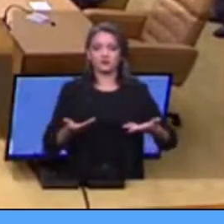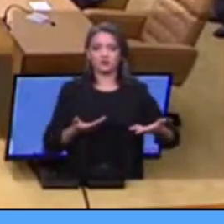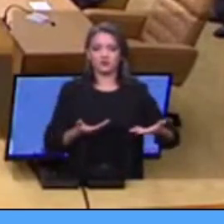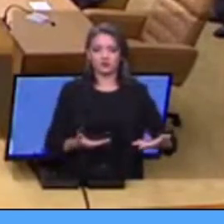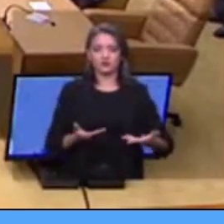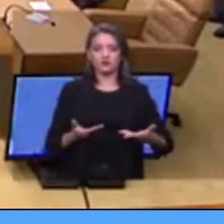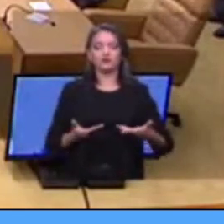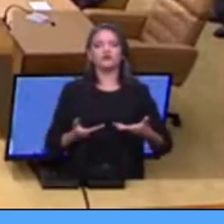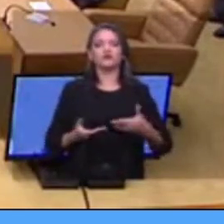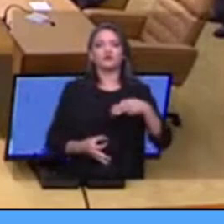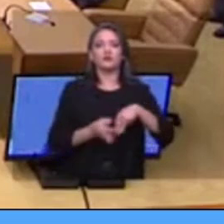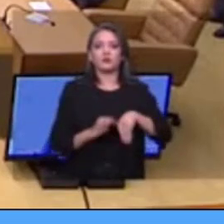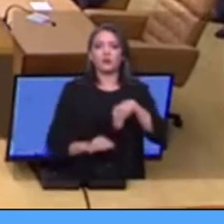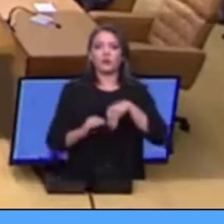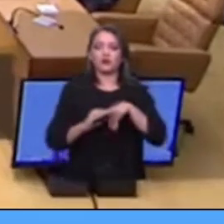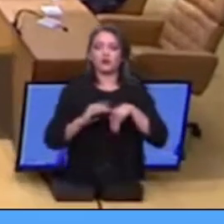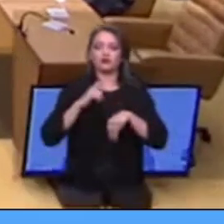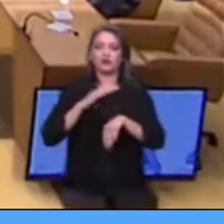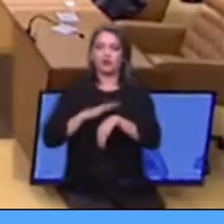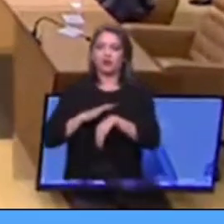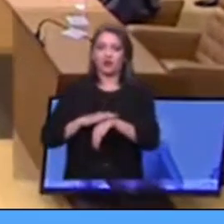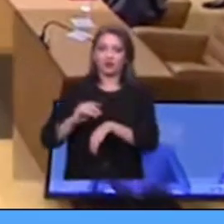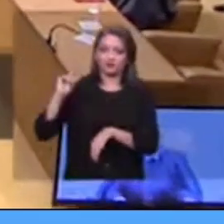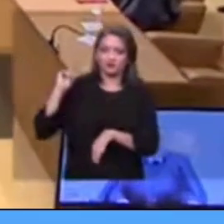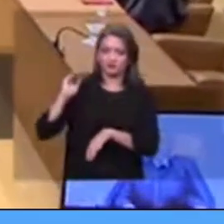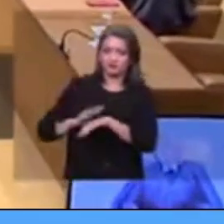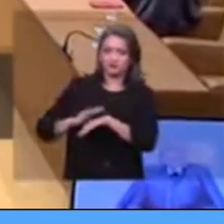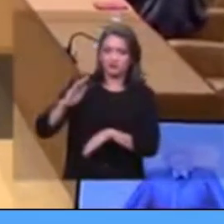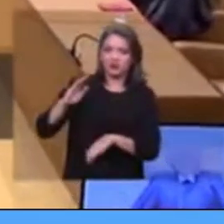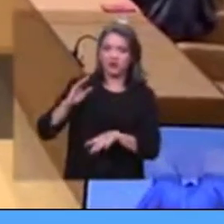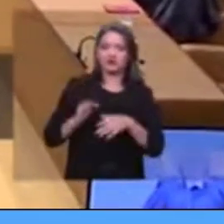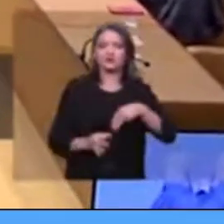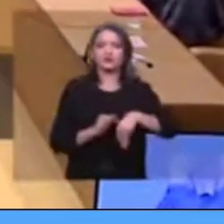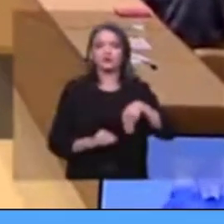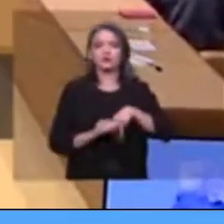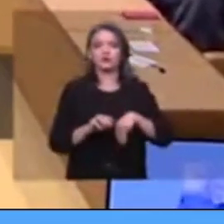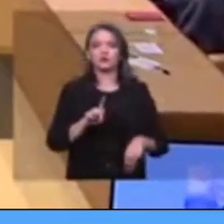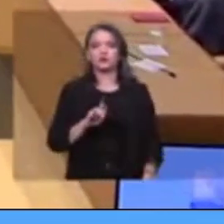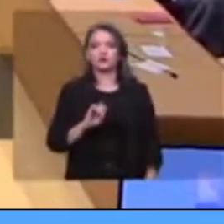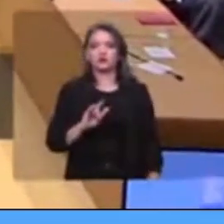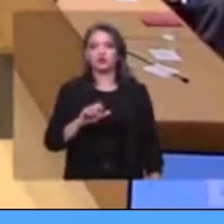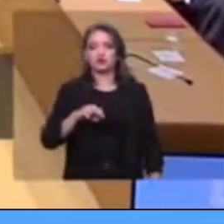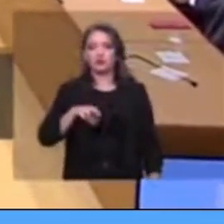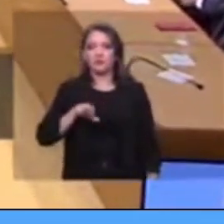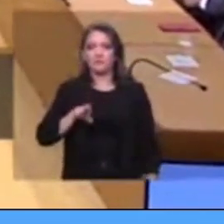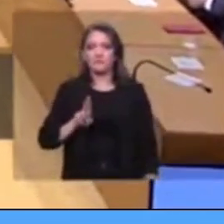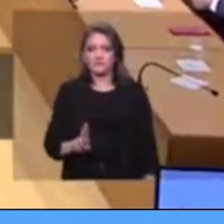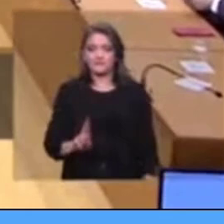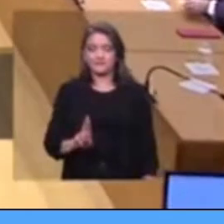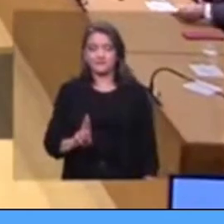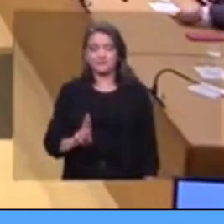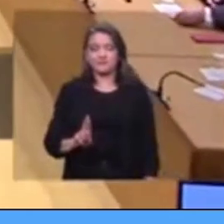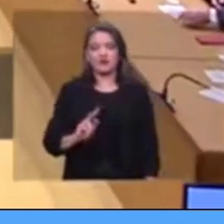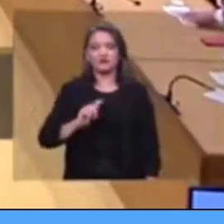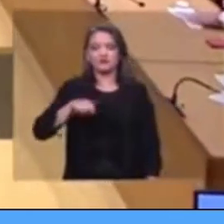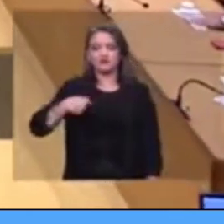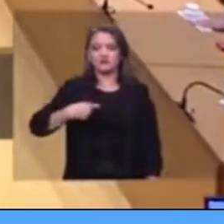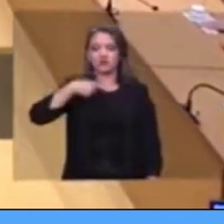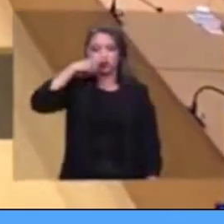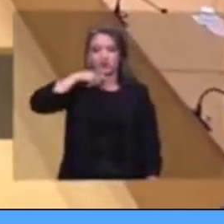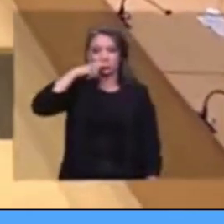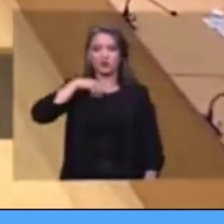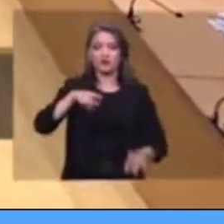tribunal, Sua Excelência, o ministro Gilmar Mendes, e o mais moderno, Sua Excelência, o senhor ministro